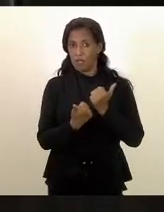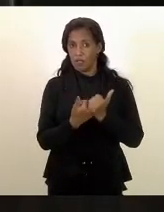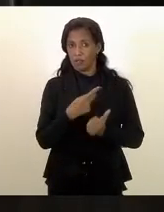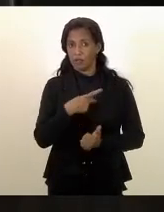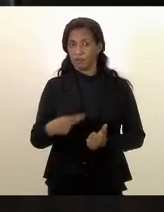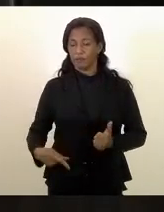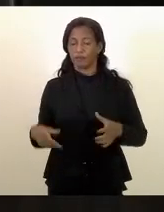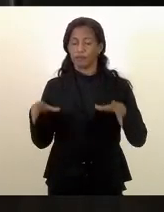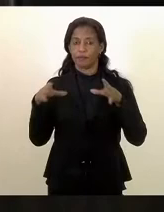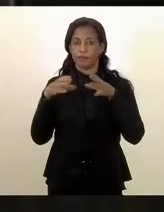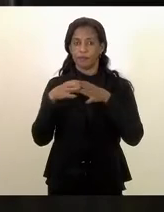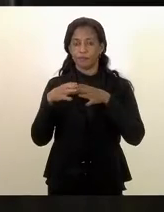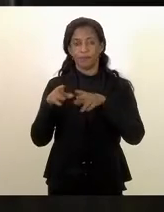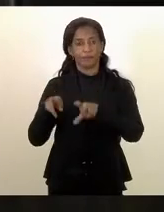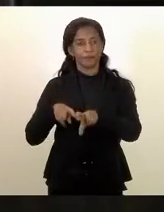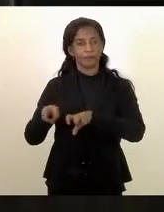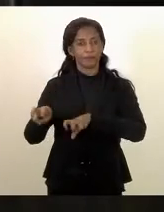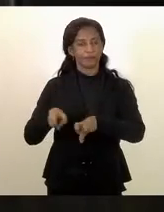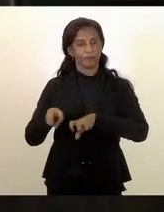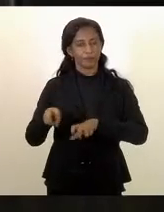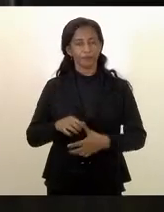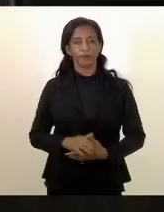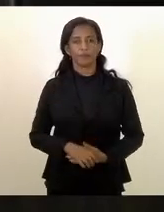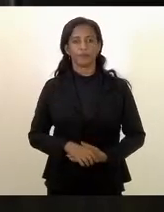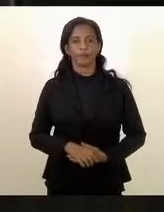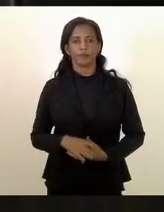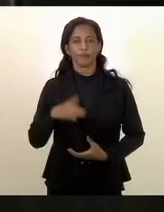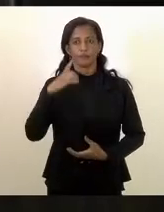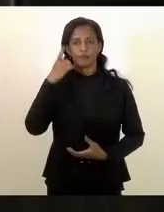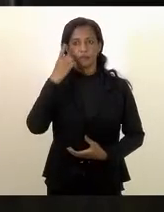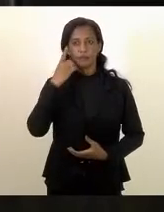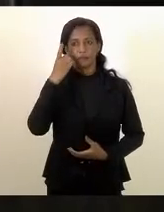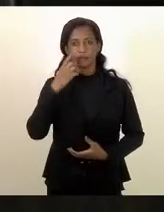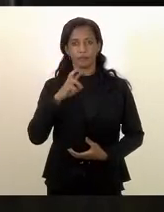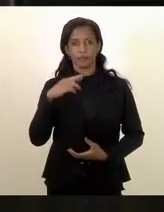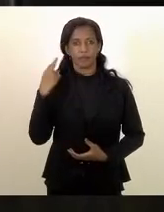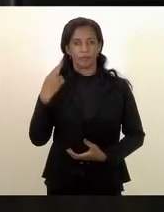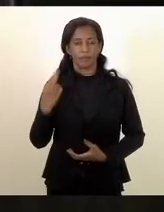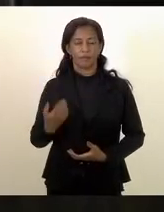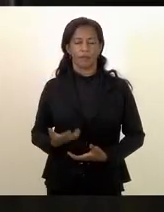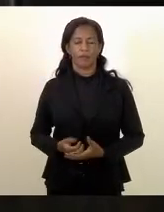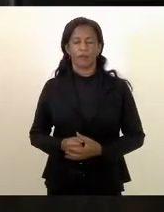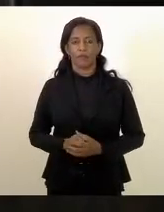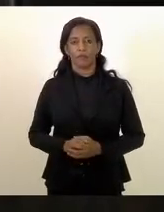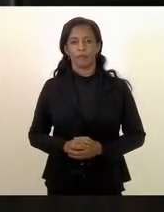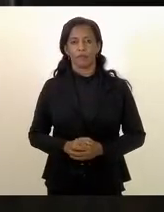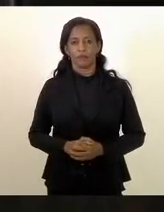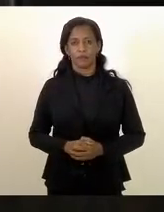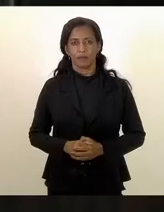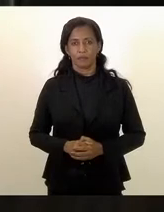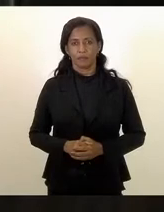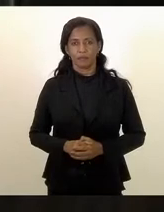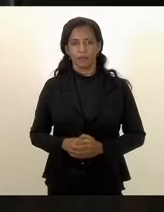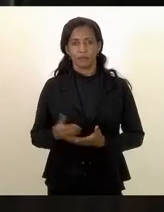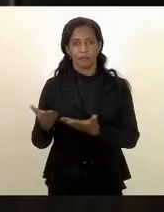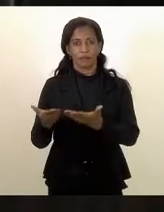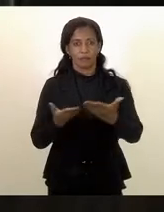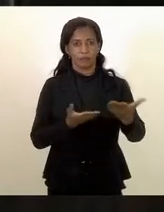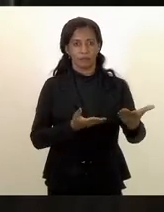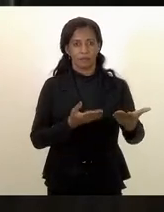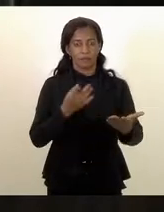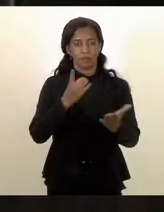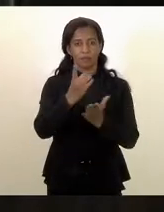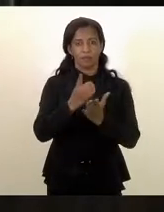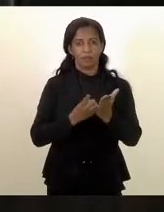comissão de transporte deputada Renata para a declaração de